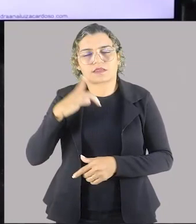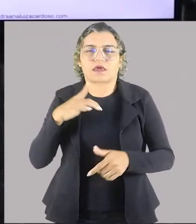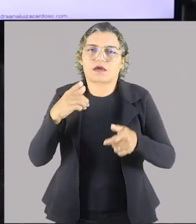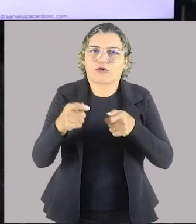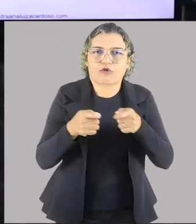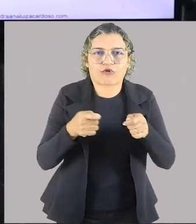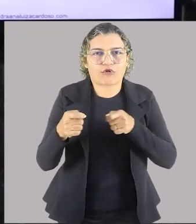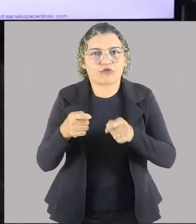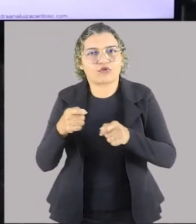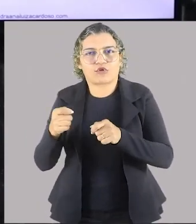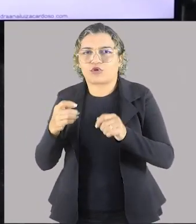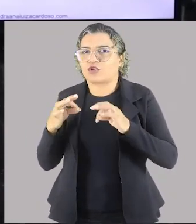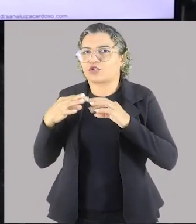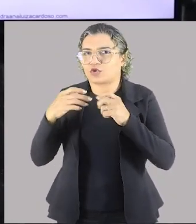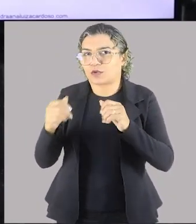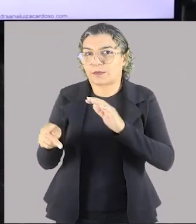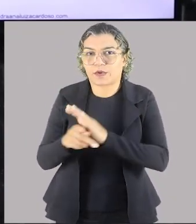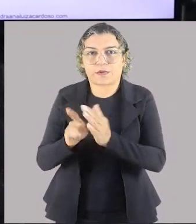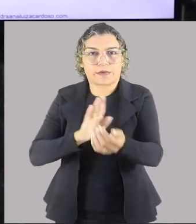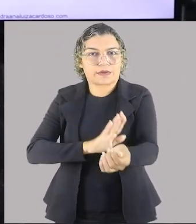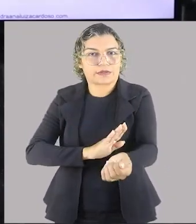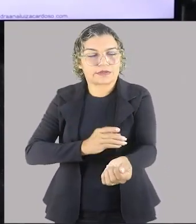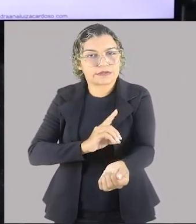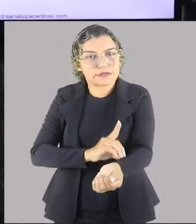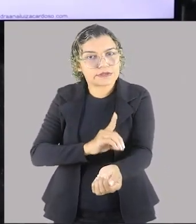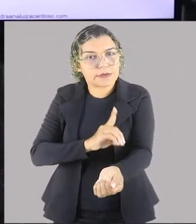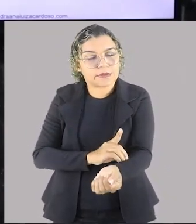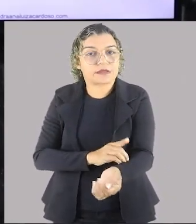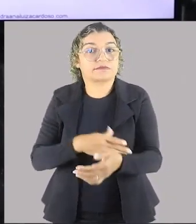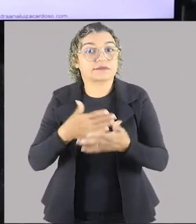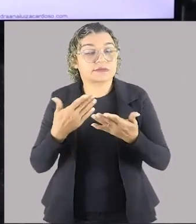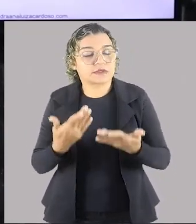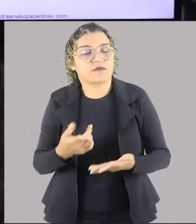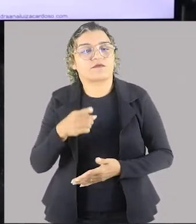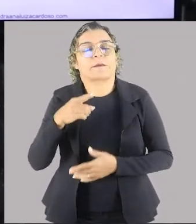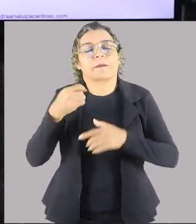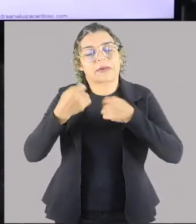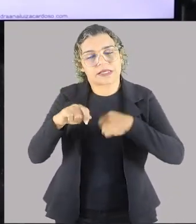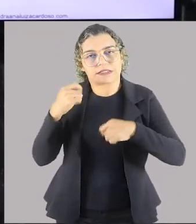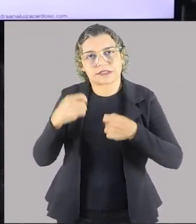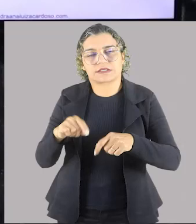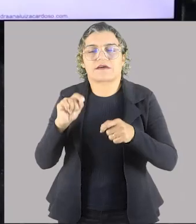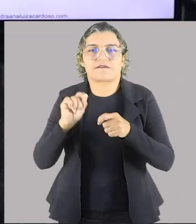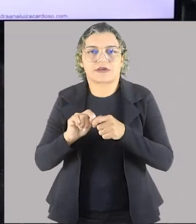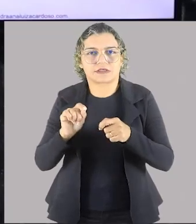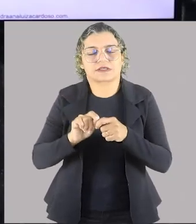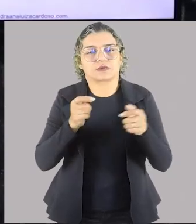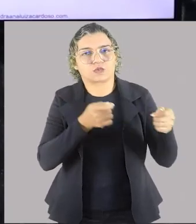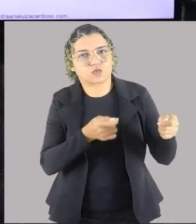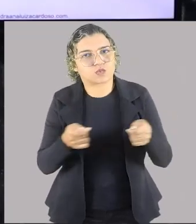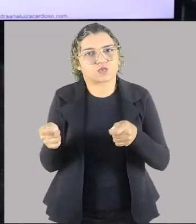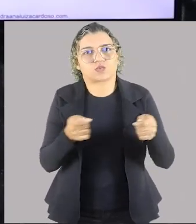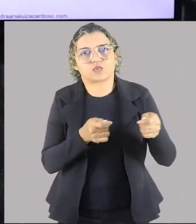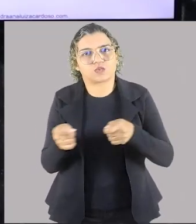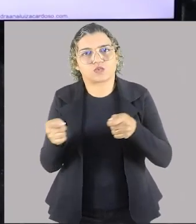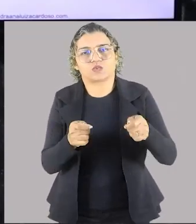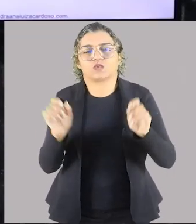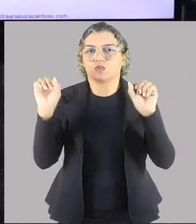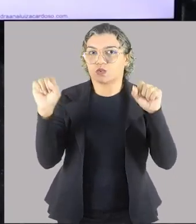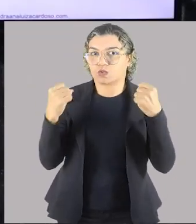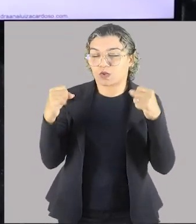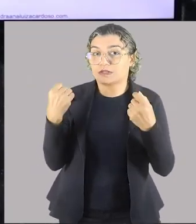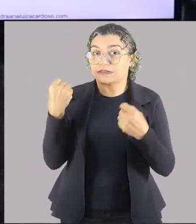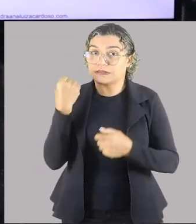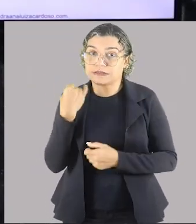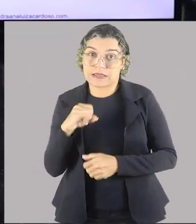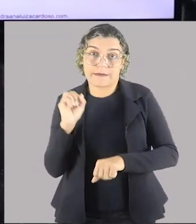da sua glicemia, porém ele precisa fazer rotineiramente seus exercícios, porque se ele